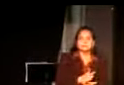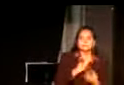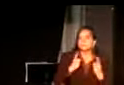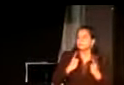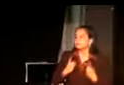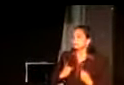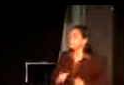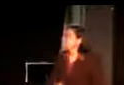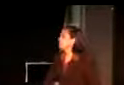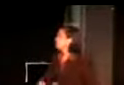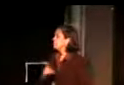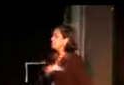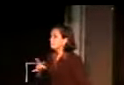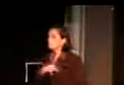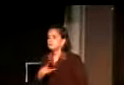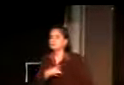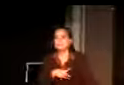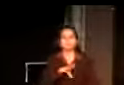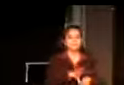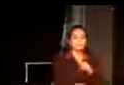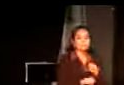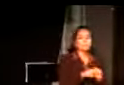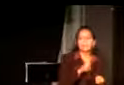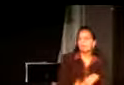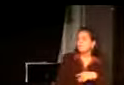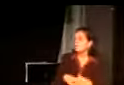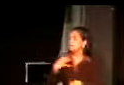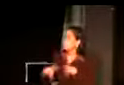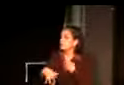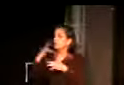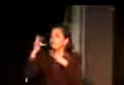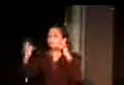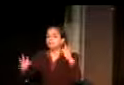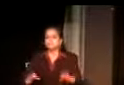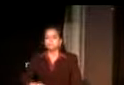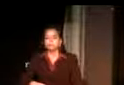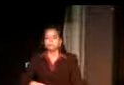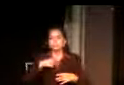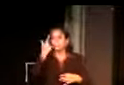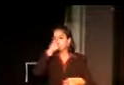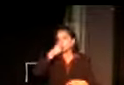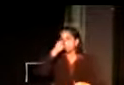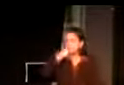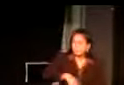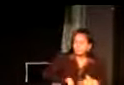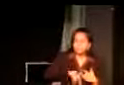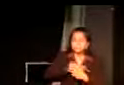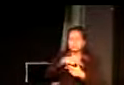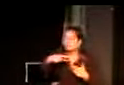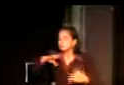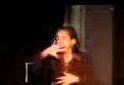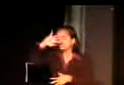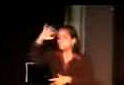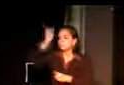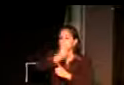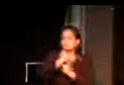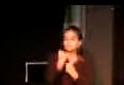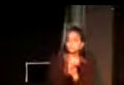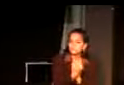de medos em relação à violência da cidade é o futuro a gripe aviária o que for